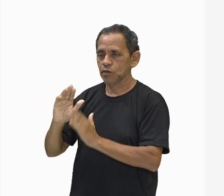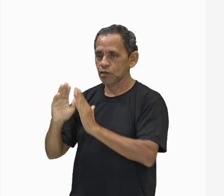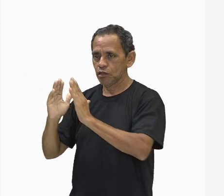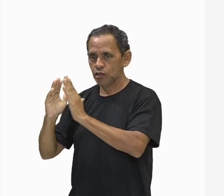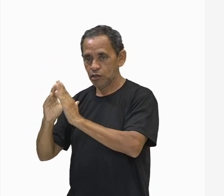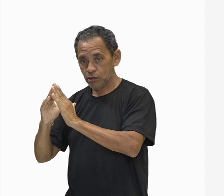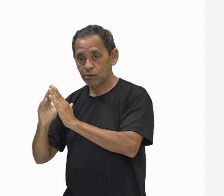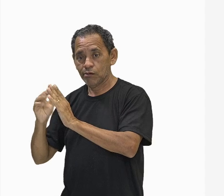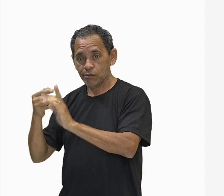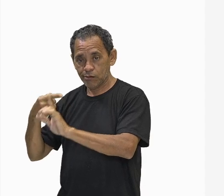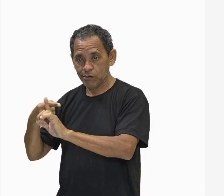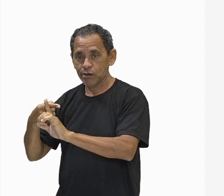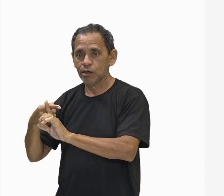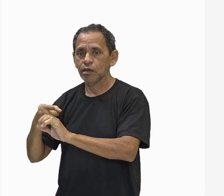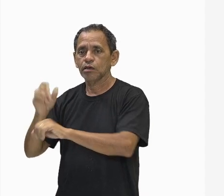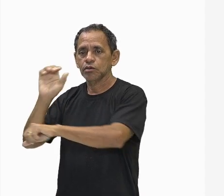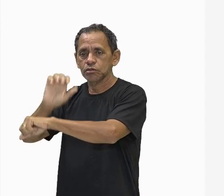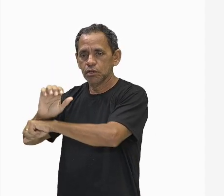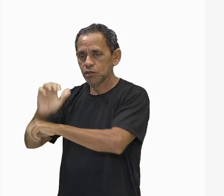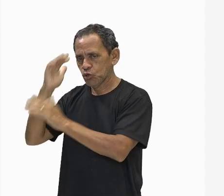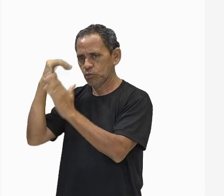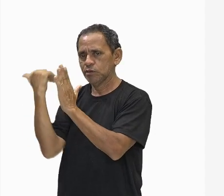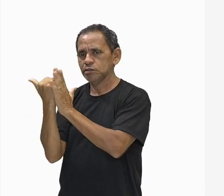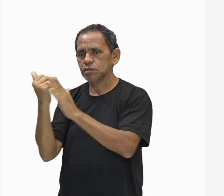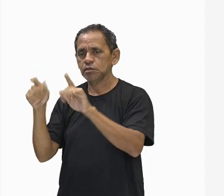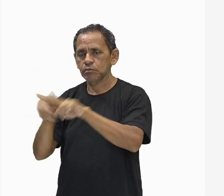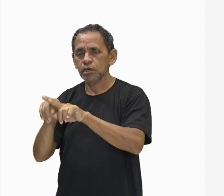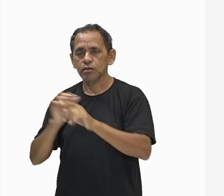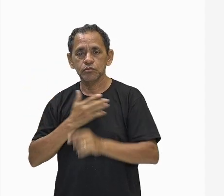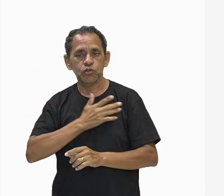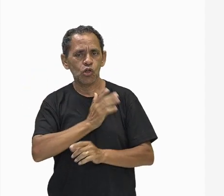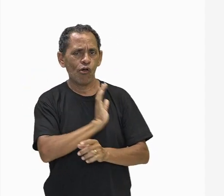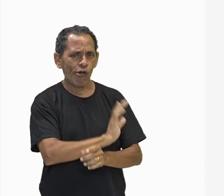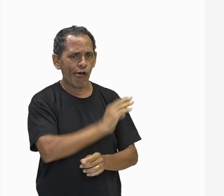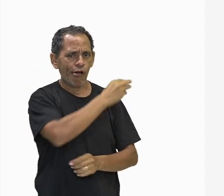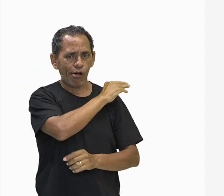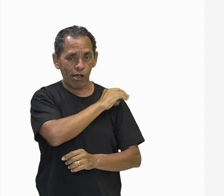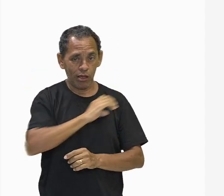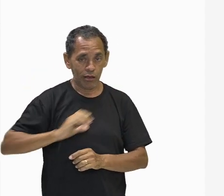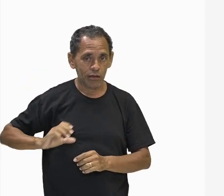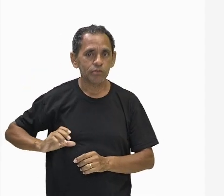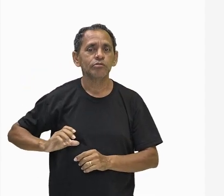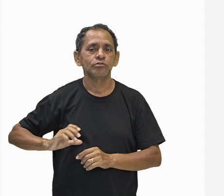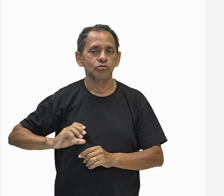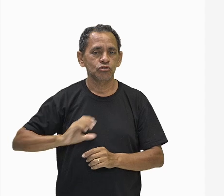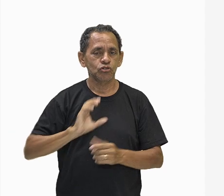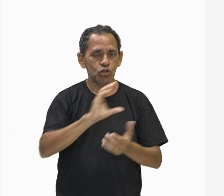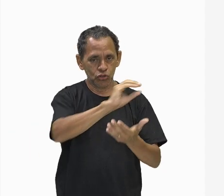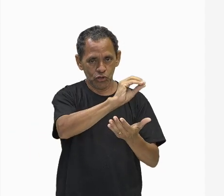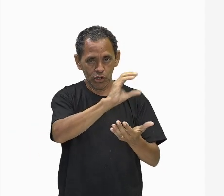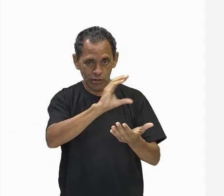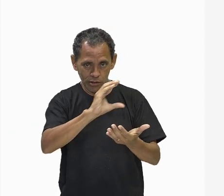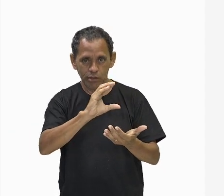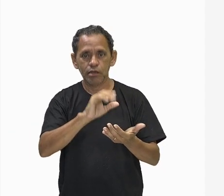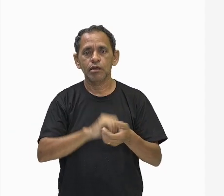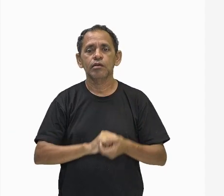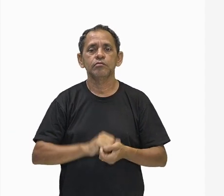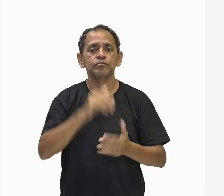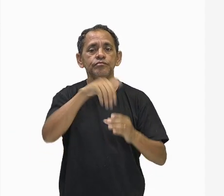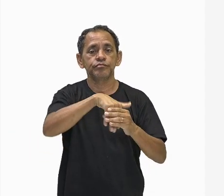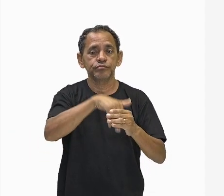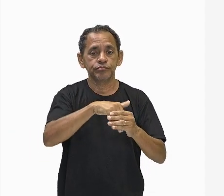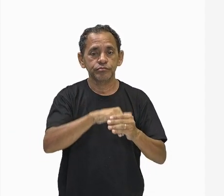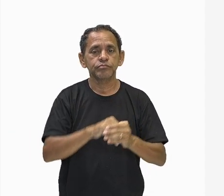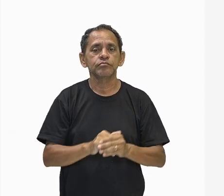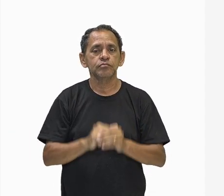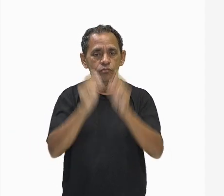o que desagradava os católicos do Ocidente, uma vez que os ortodoxos do Ocidente elegiam um patriarca